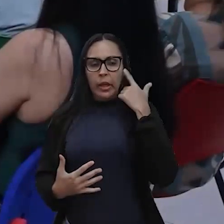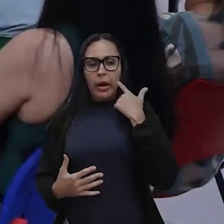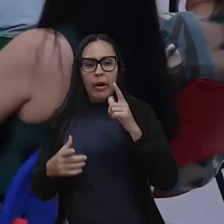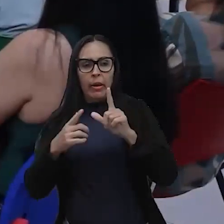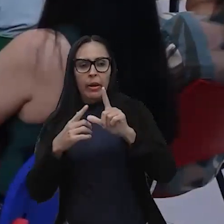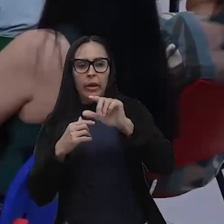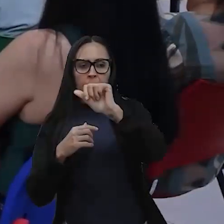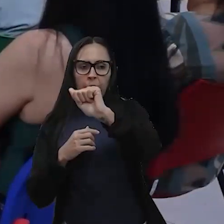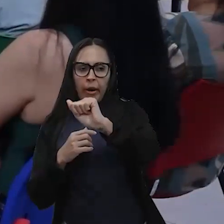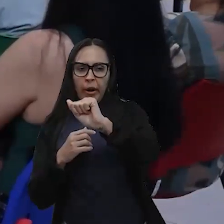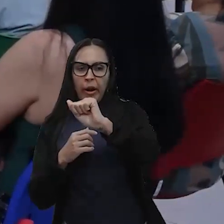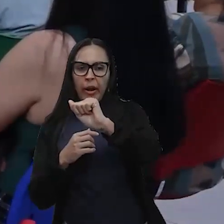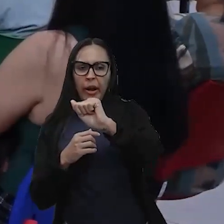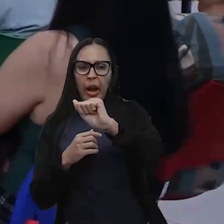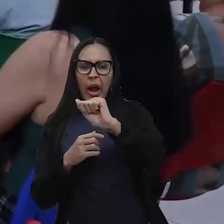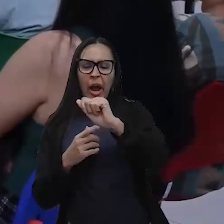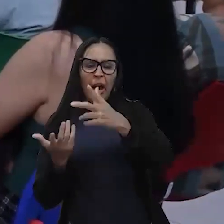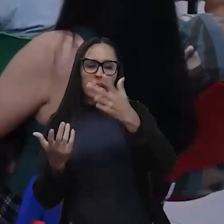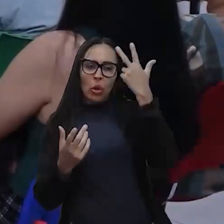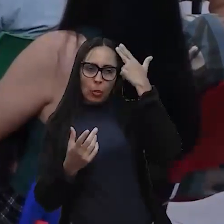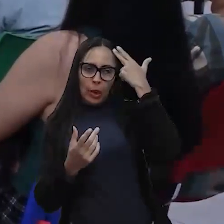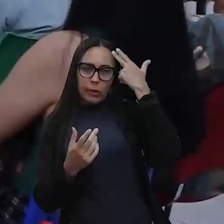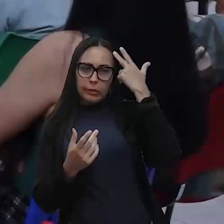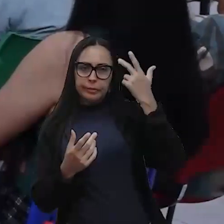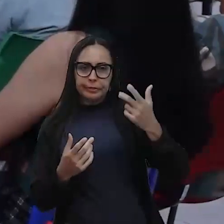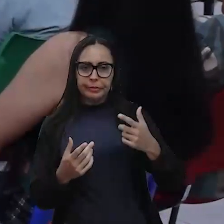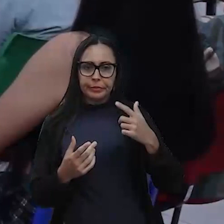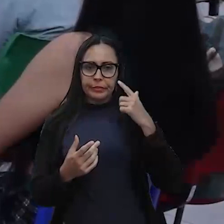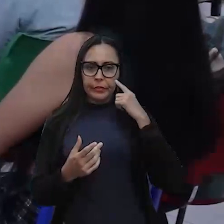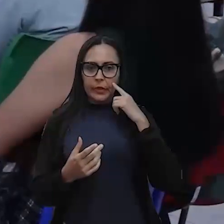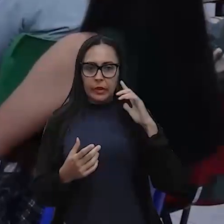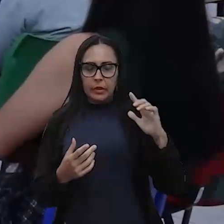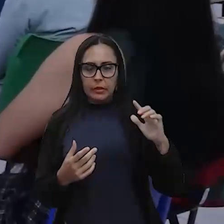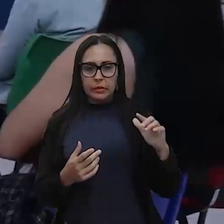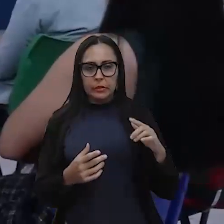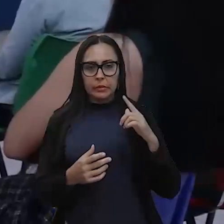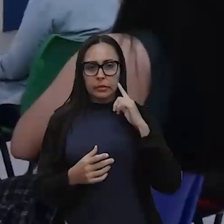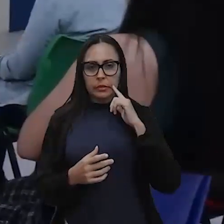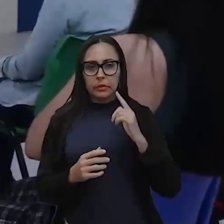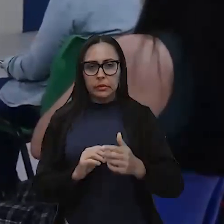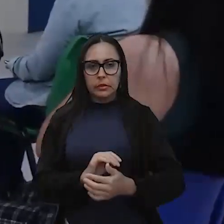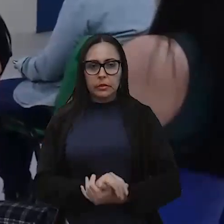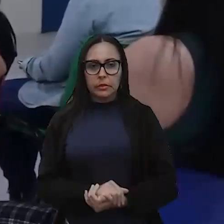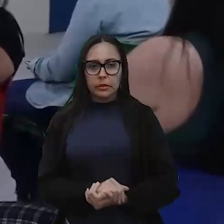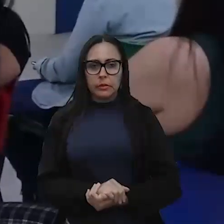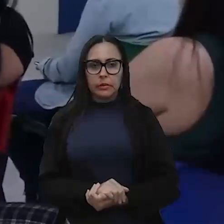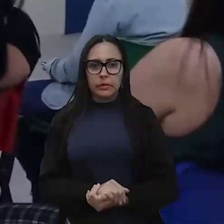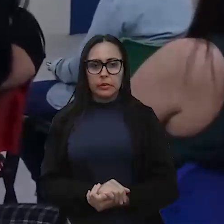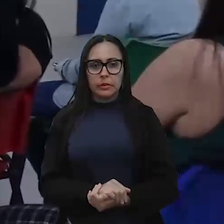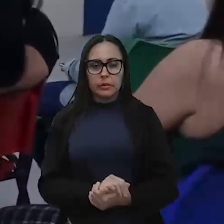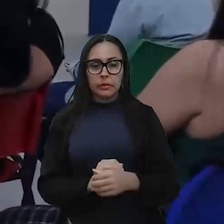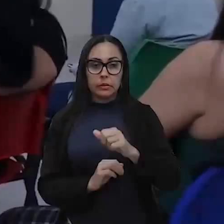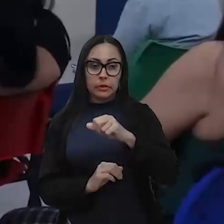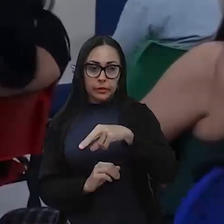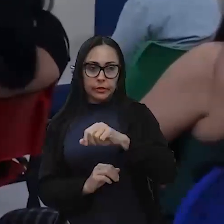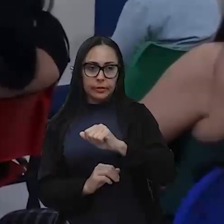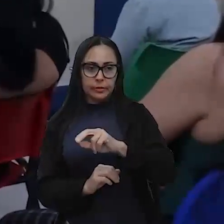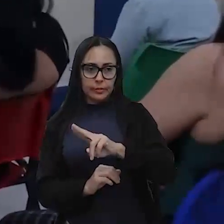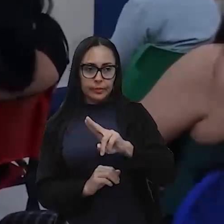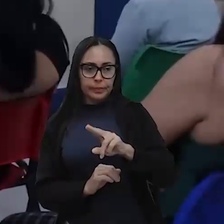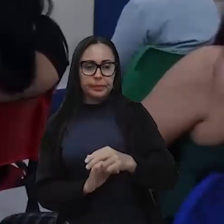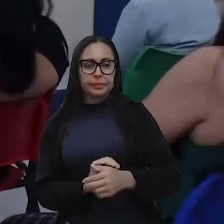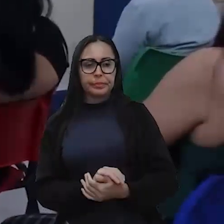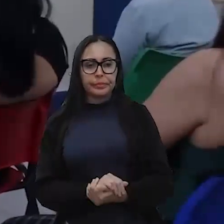achado normal. É só achado de parênquima normal. Como é teu nome mesmo? Ana. Ana falou que existe